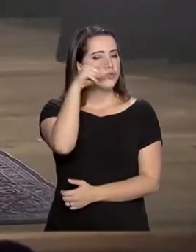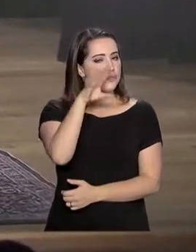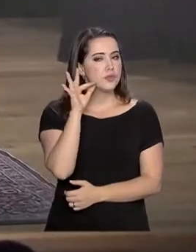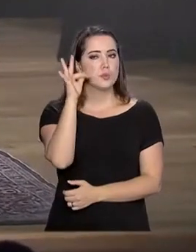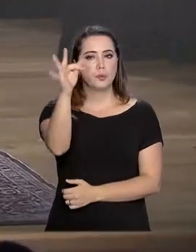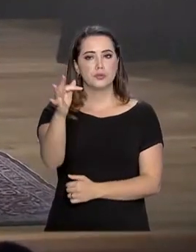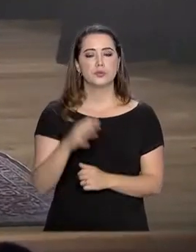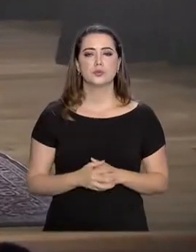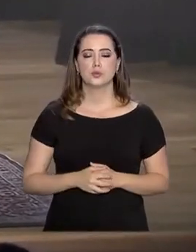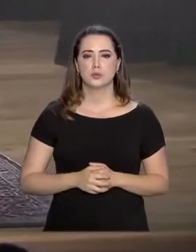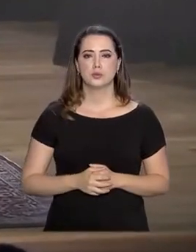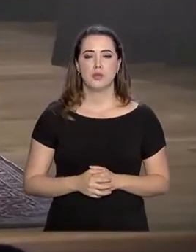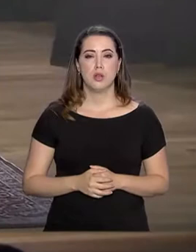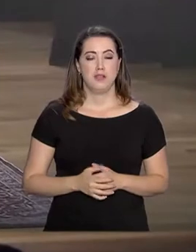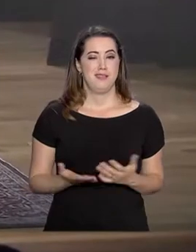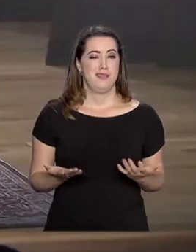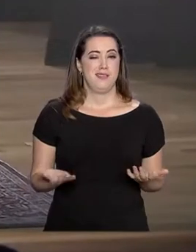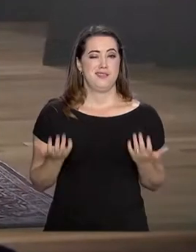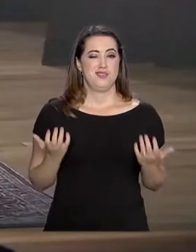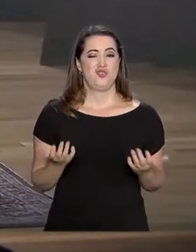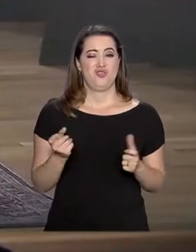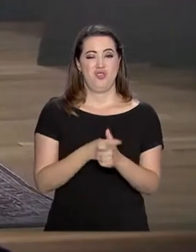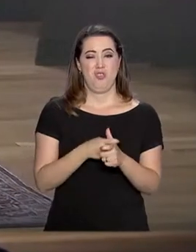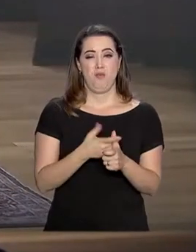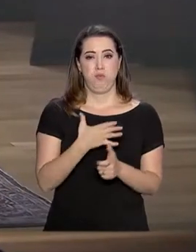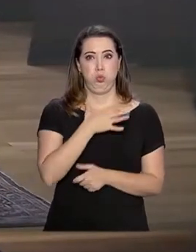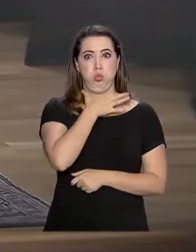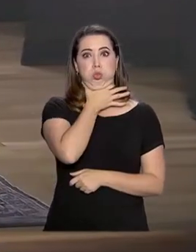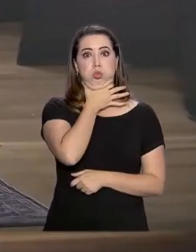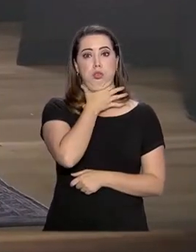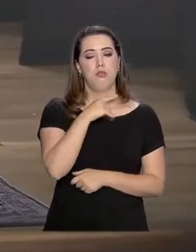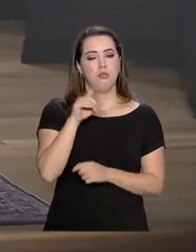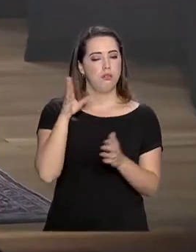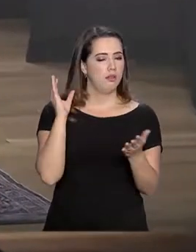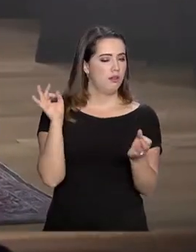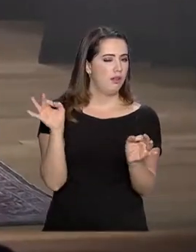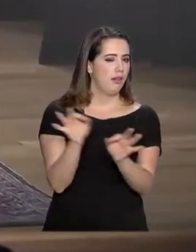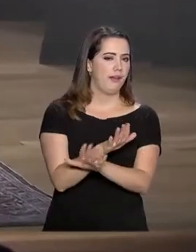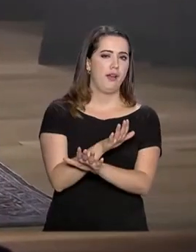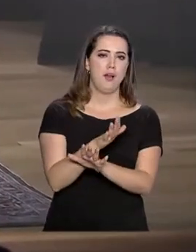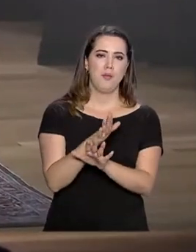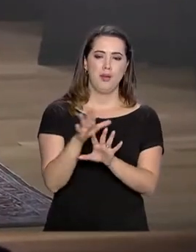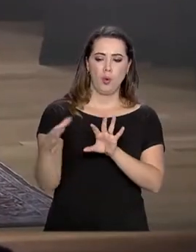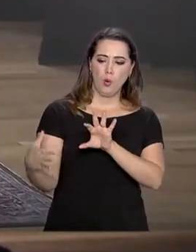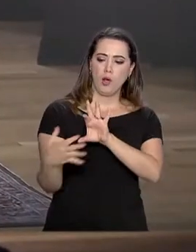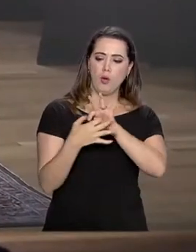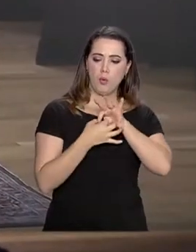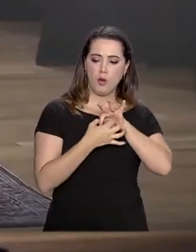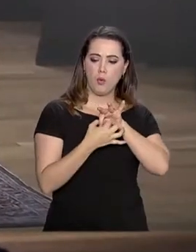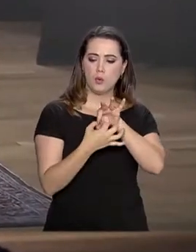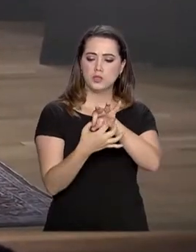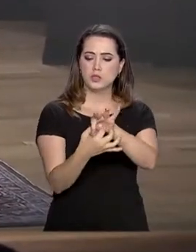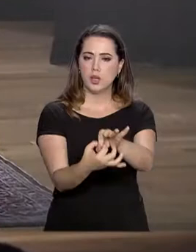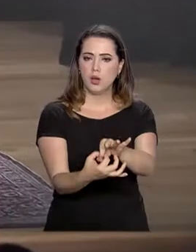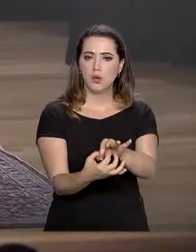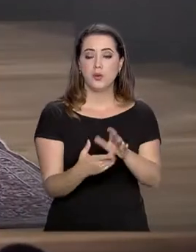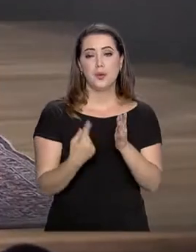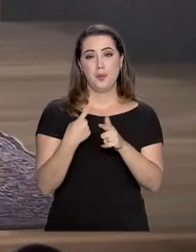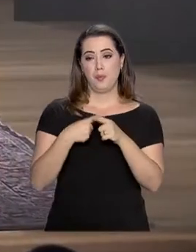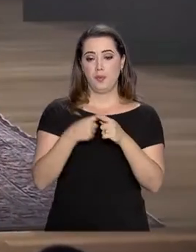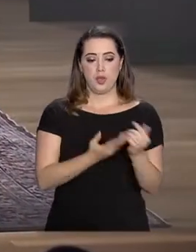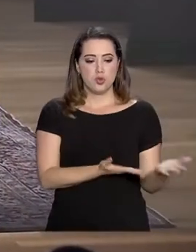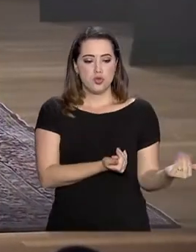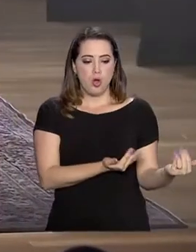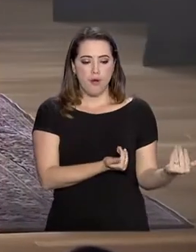nós. A dívida, ela rompe aquilo que se chama o pacto de gerações, onde os mais jovens